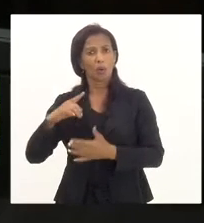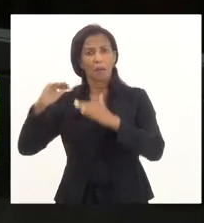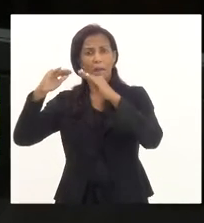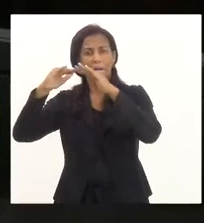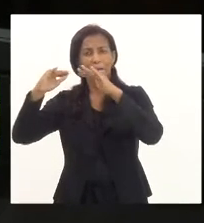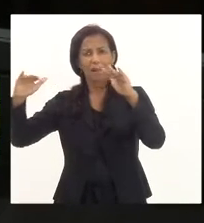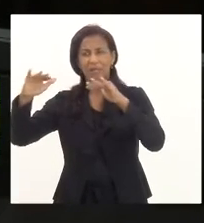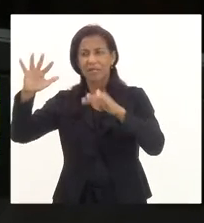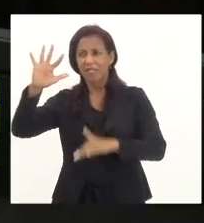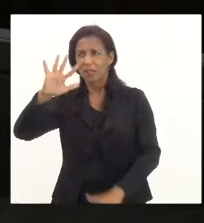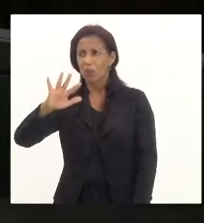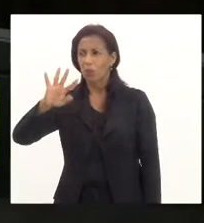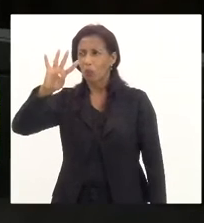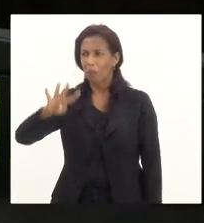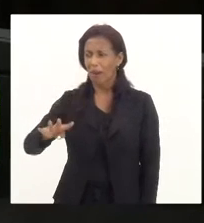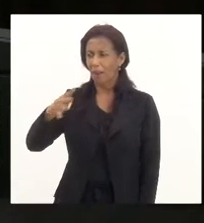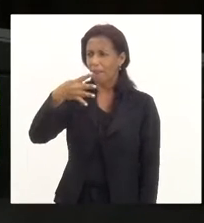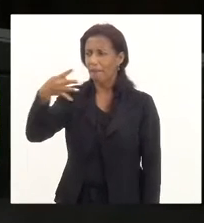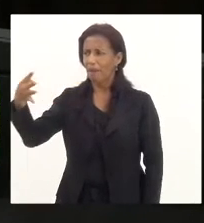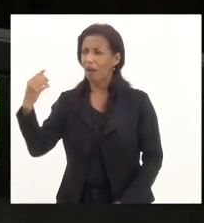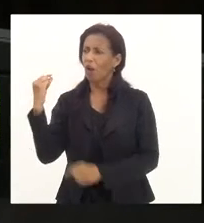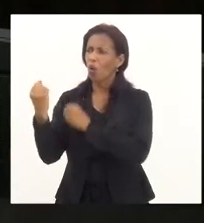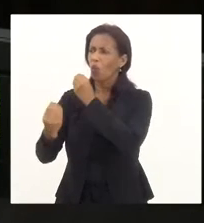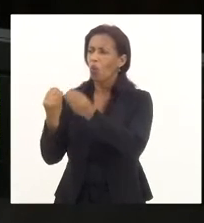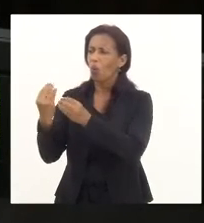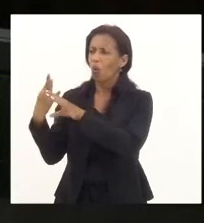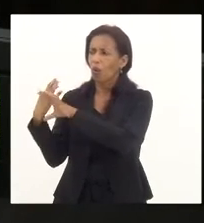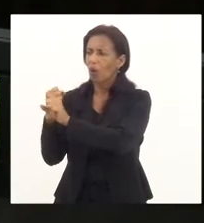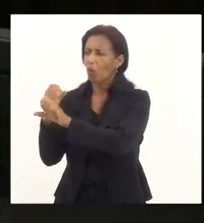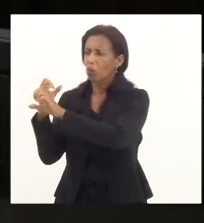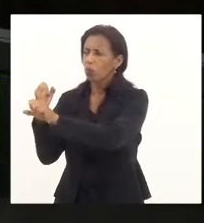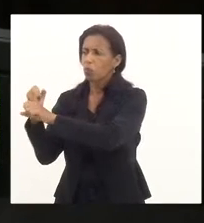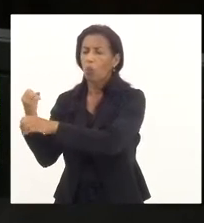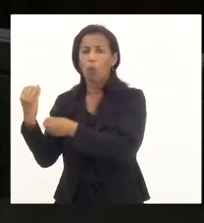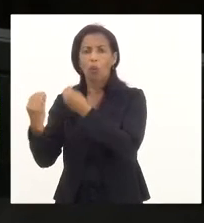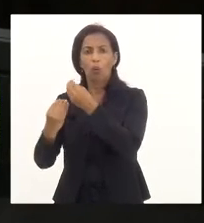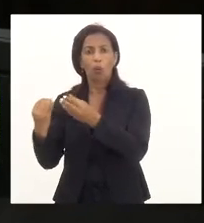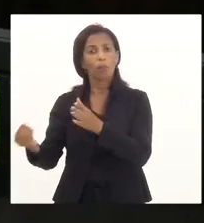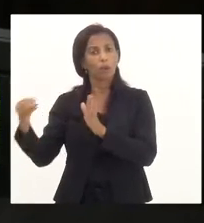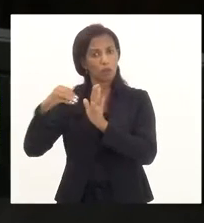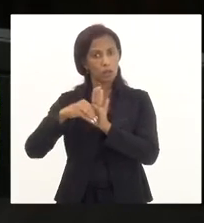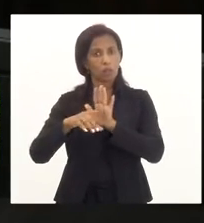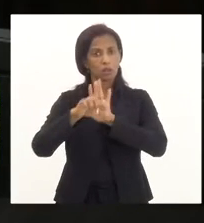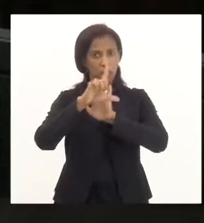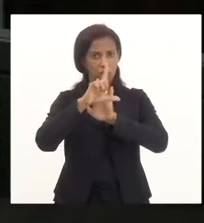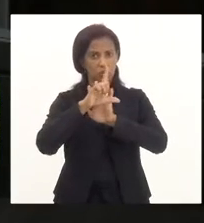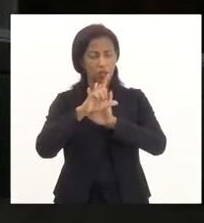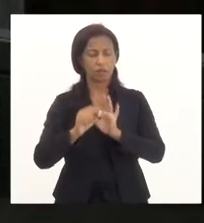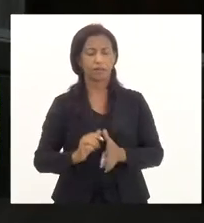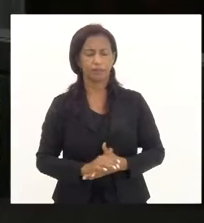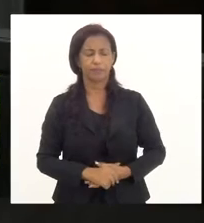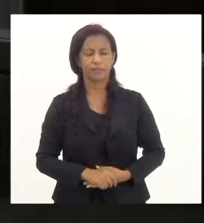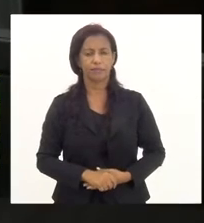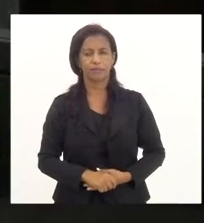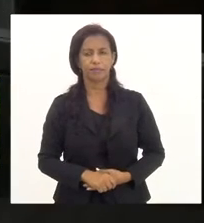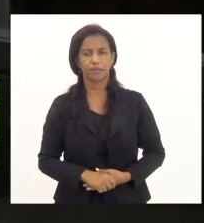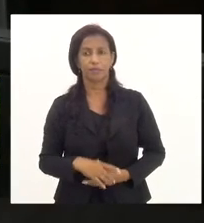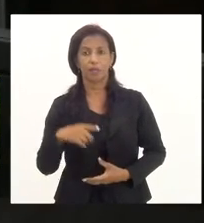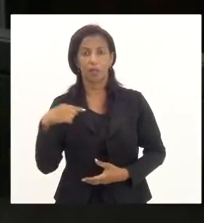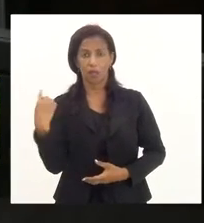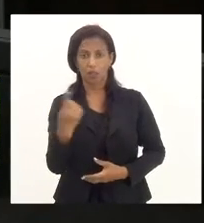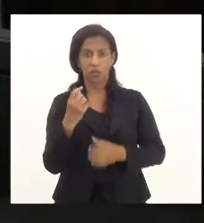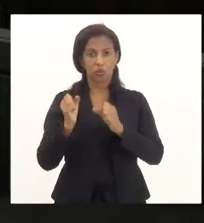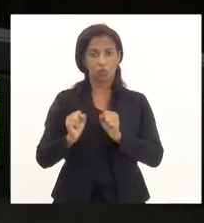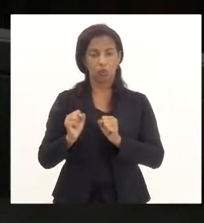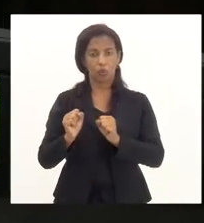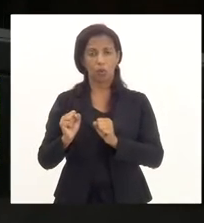planilha lá como Como é calculado o que que foi isso tudo tá em cima da legislação a gente pode